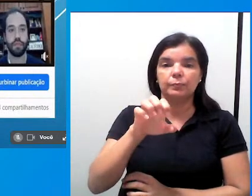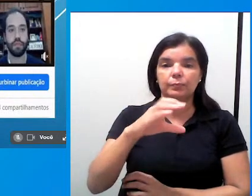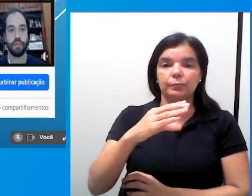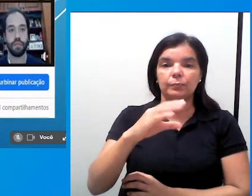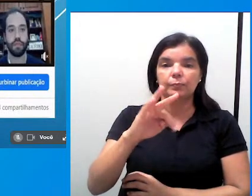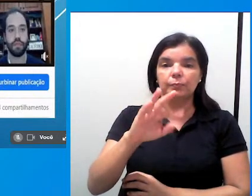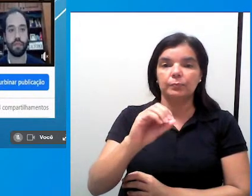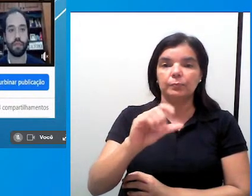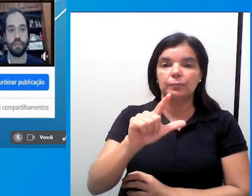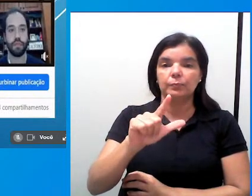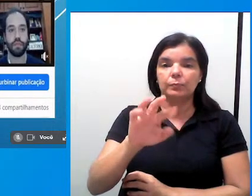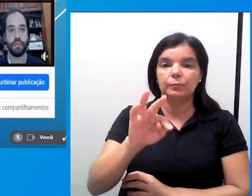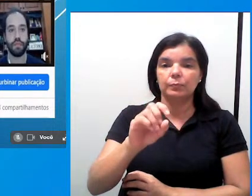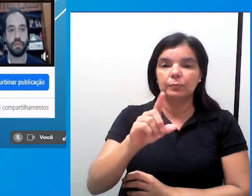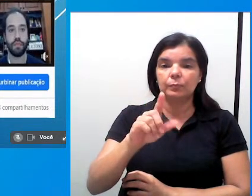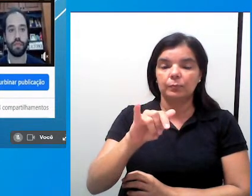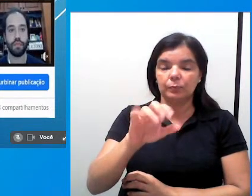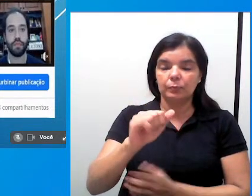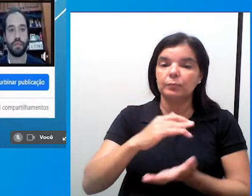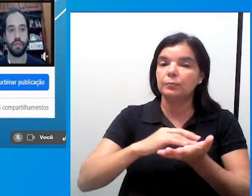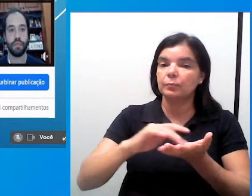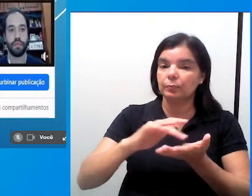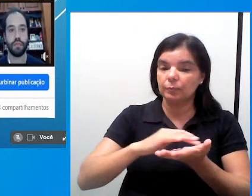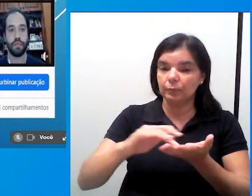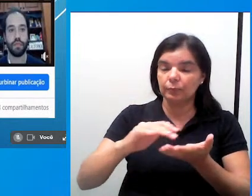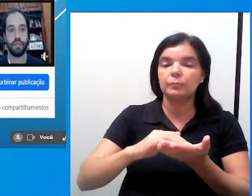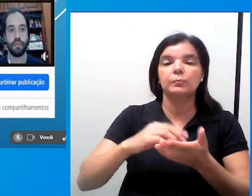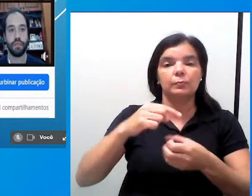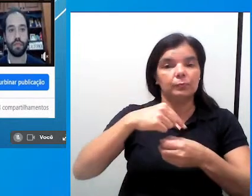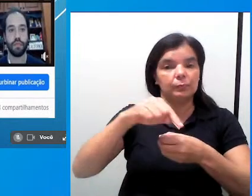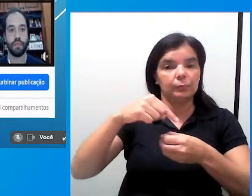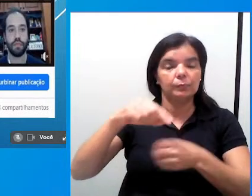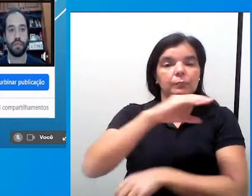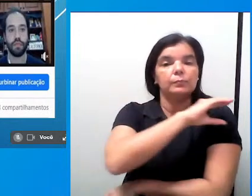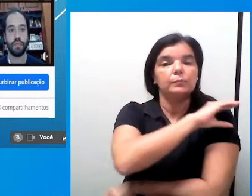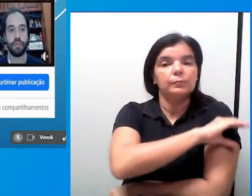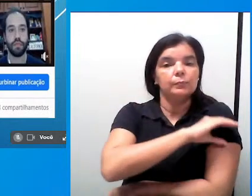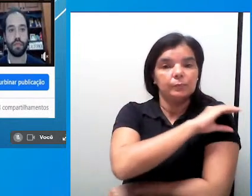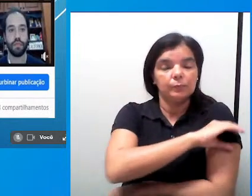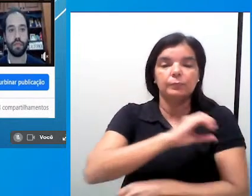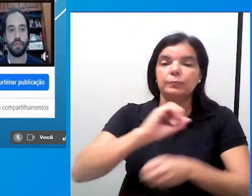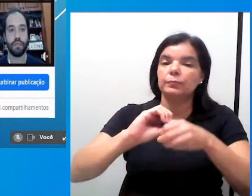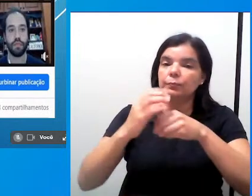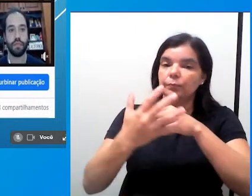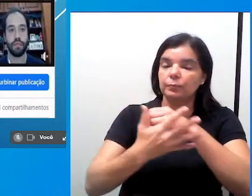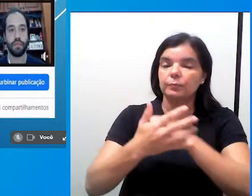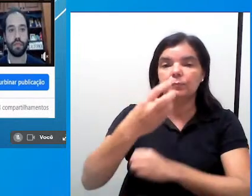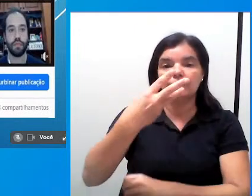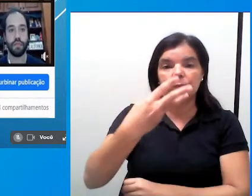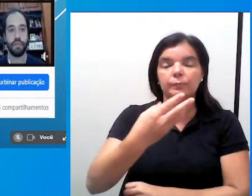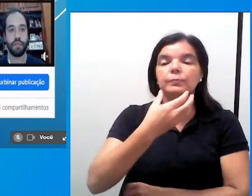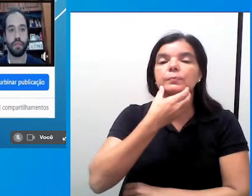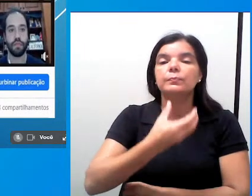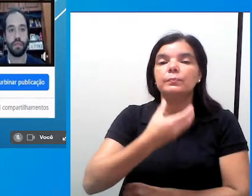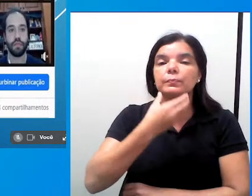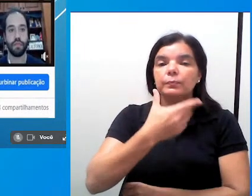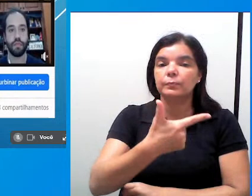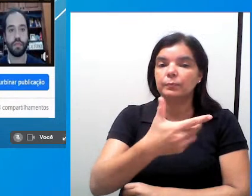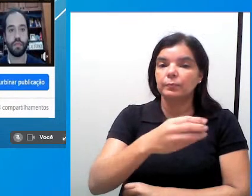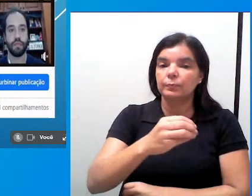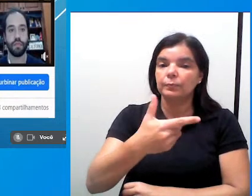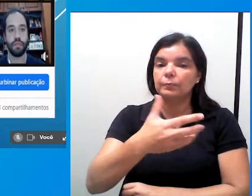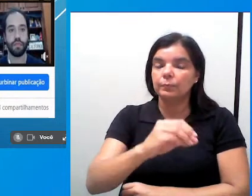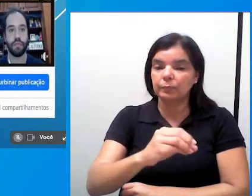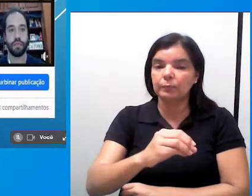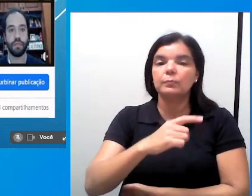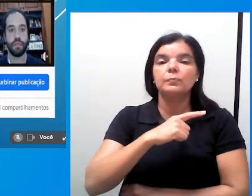Araçuaí, a secretária de saúde do município e o coordenador da ala Covid, no dia 3 de dezembro de 2020, nós tivemos